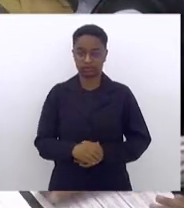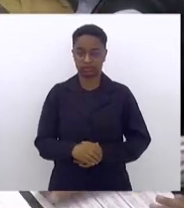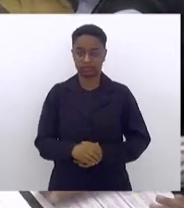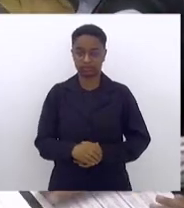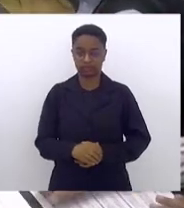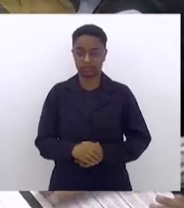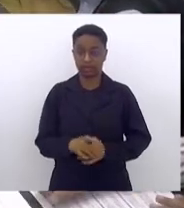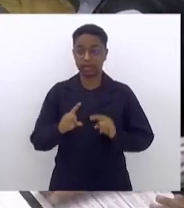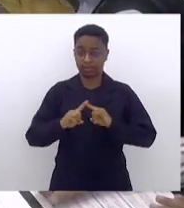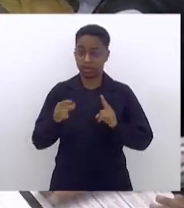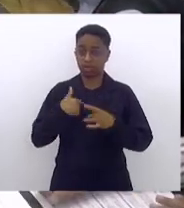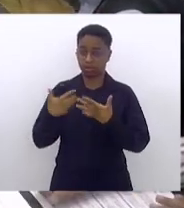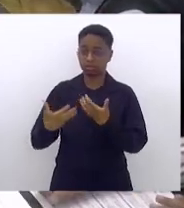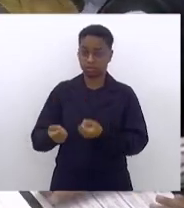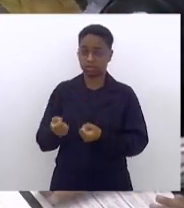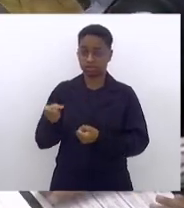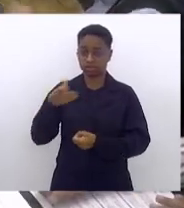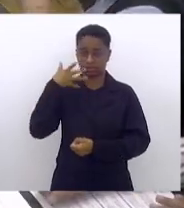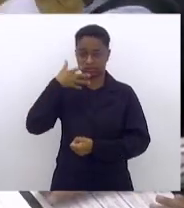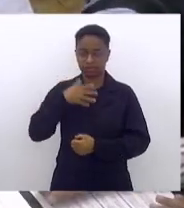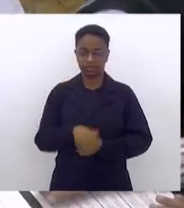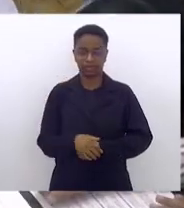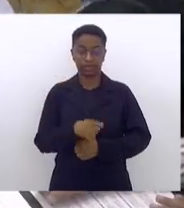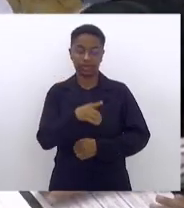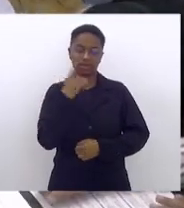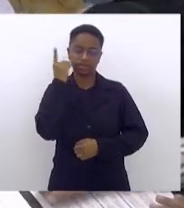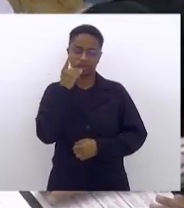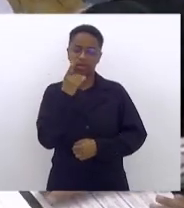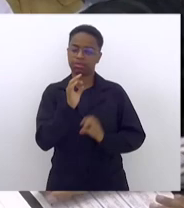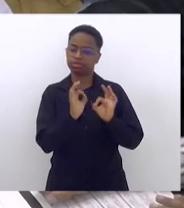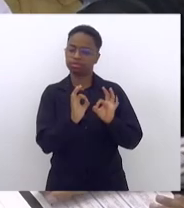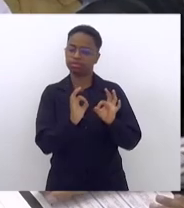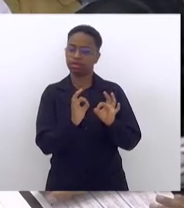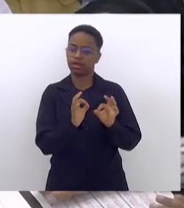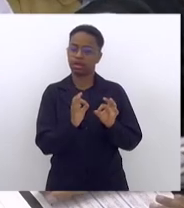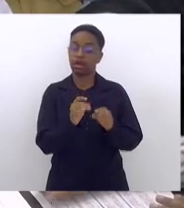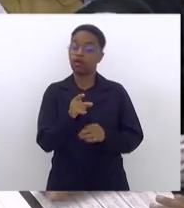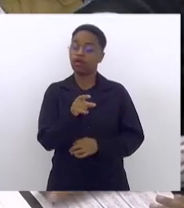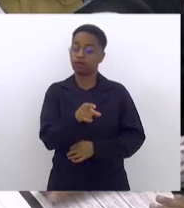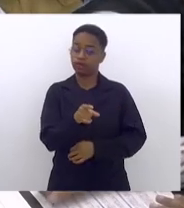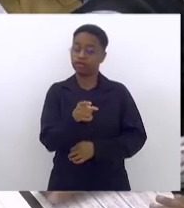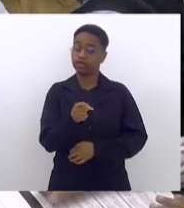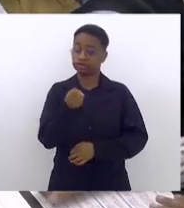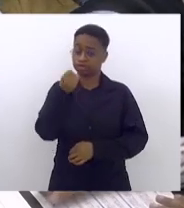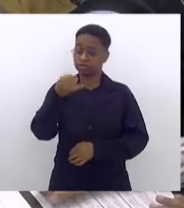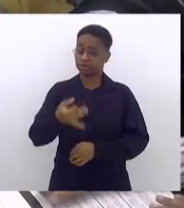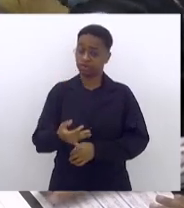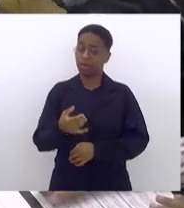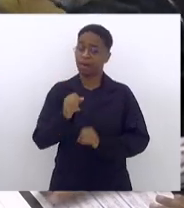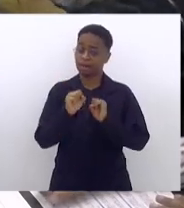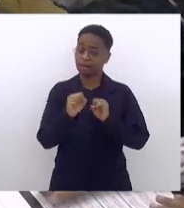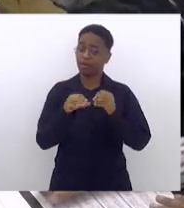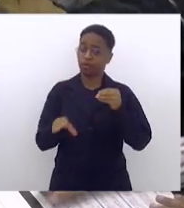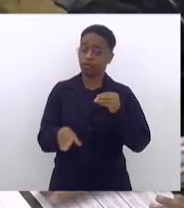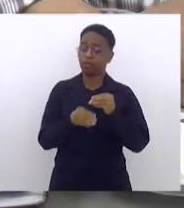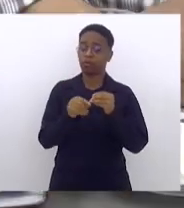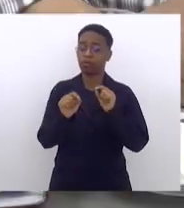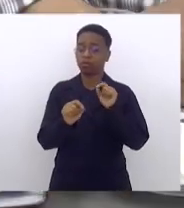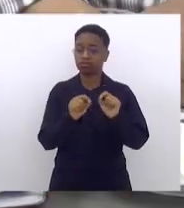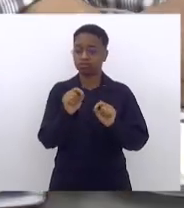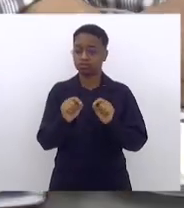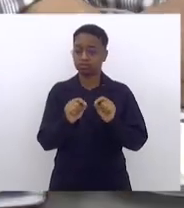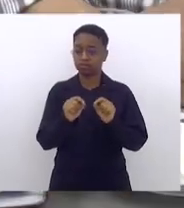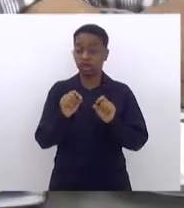Mas vou considerar. O deputada intrépida, Verônica. Claro. Não, Vossa Excelência, na justificativa, poderia acrescentar que